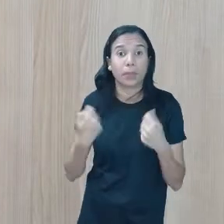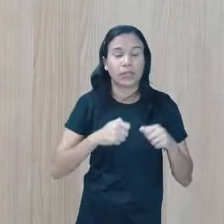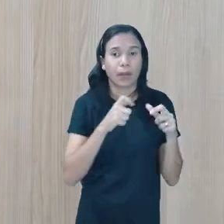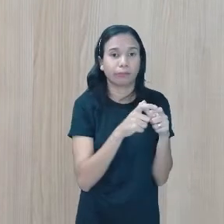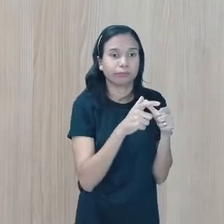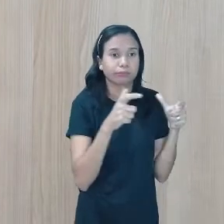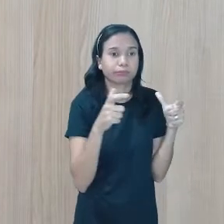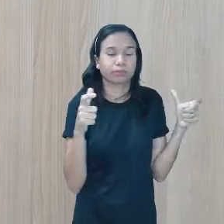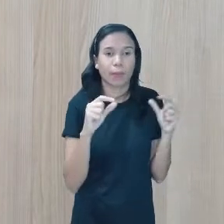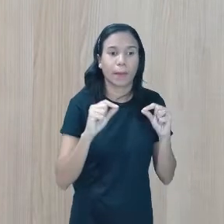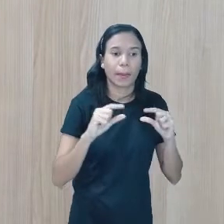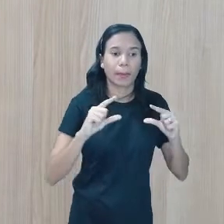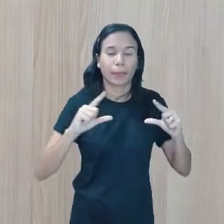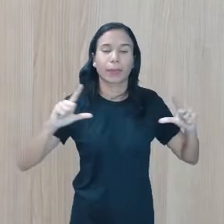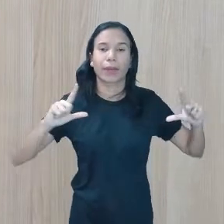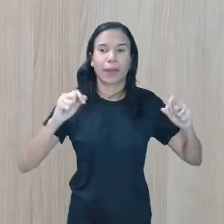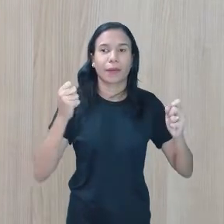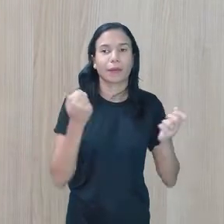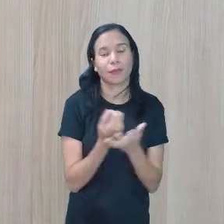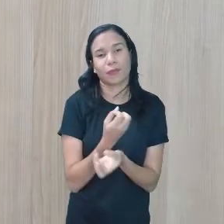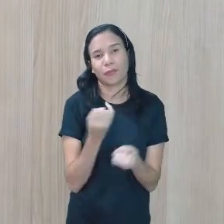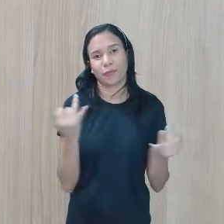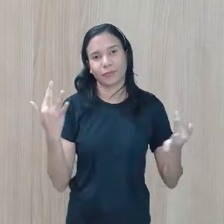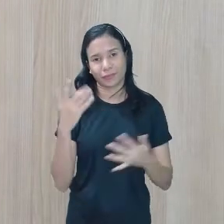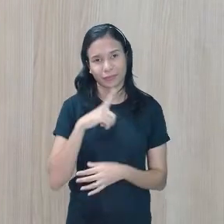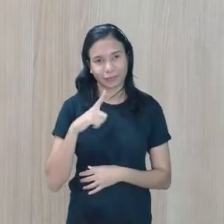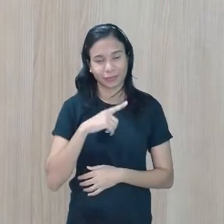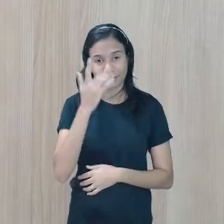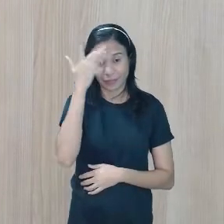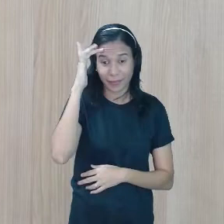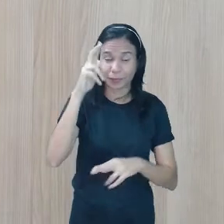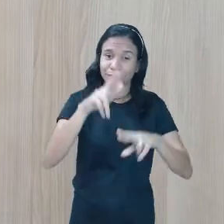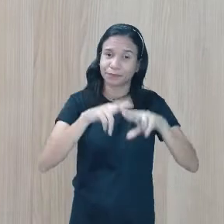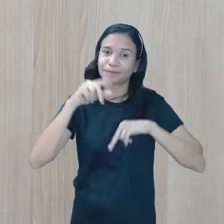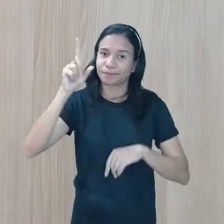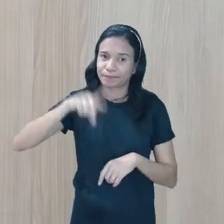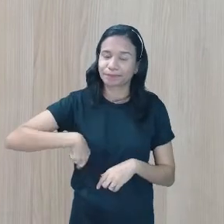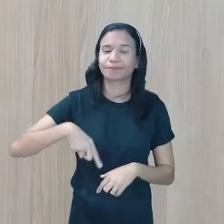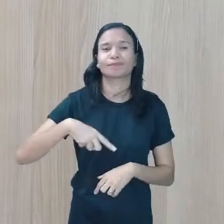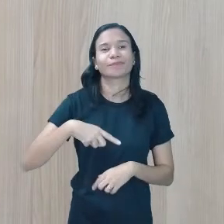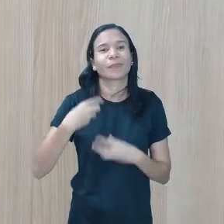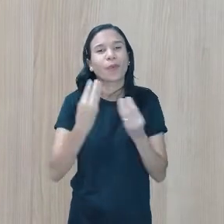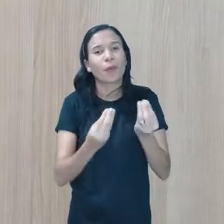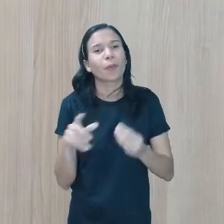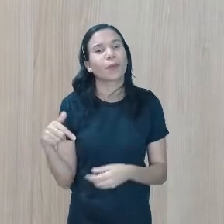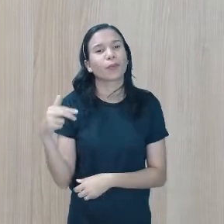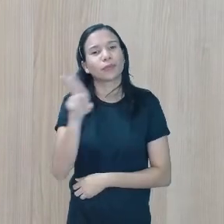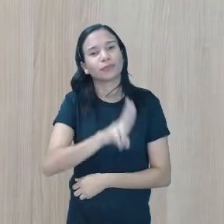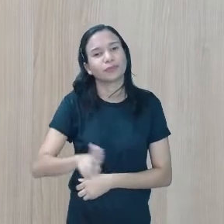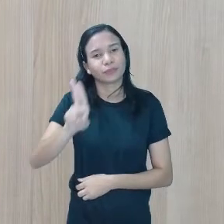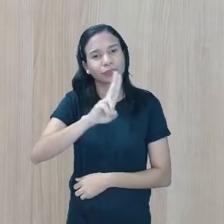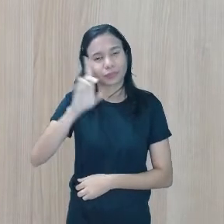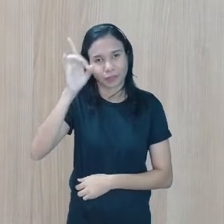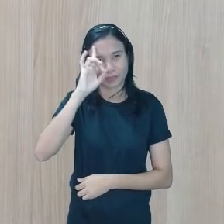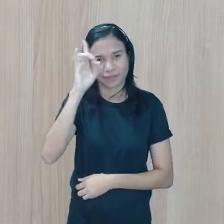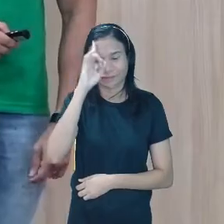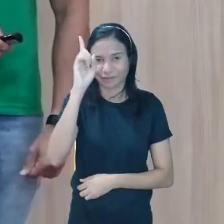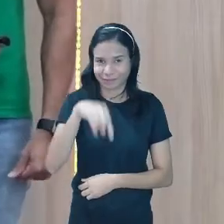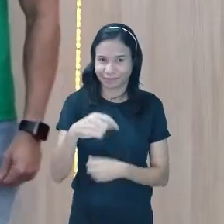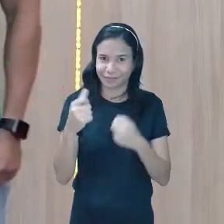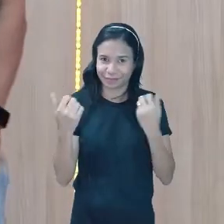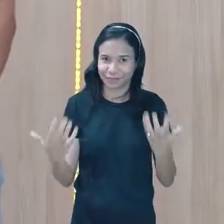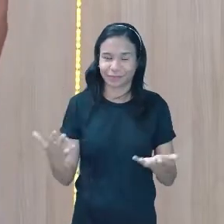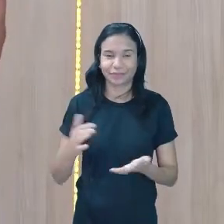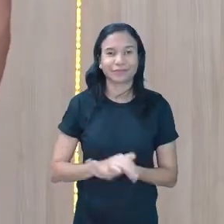aumentando à medida que a gente imagina um pouquinho o que vai dar. Então é uma questão bem que nós usamos no nosso dia a dia, professor. É